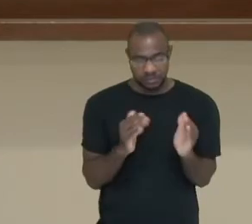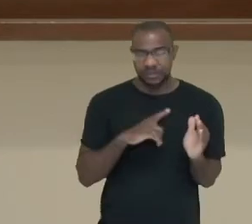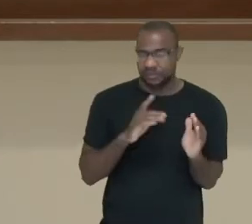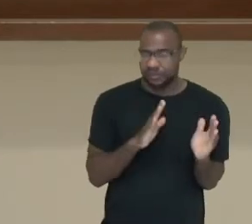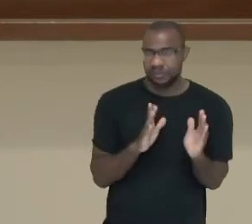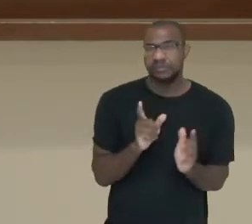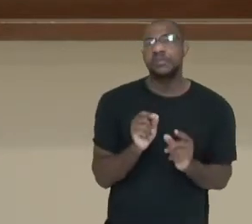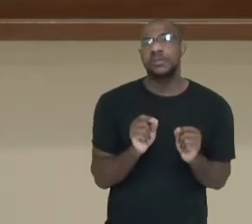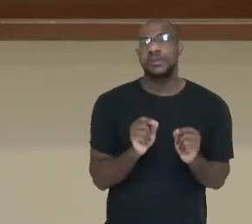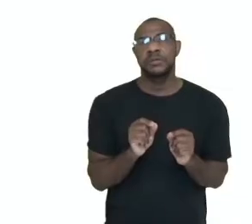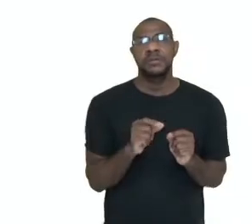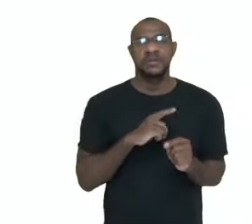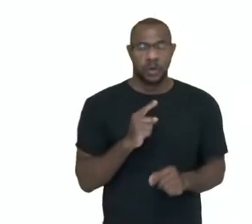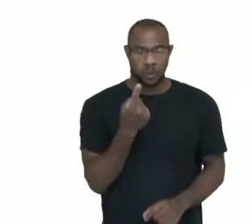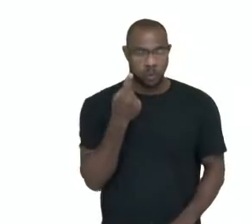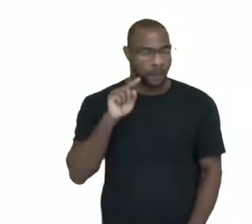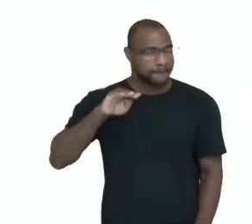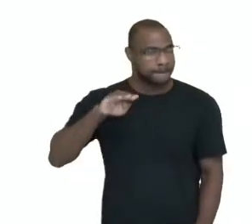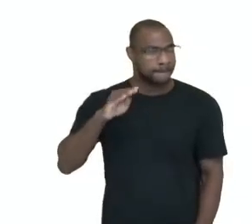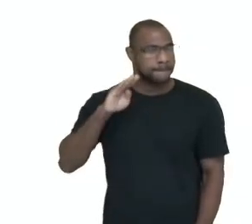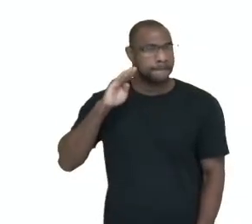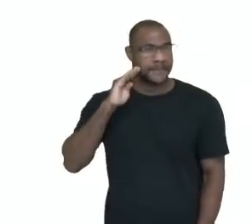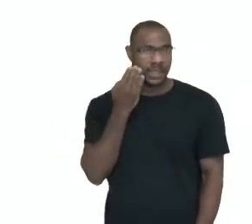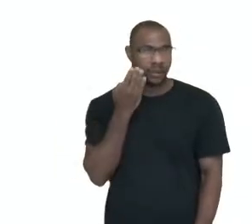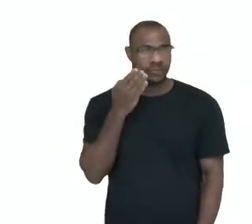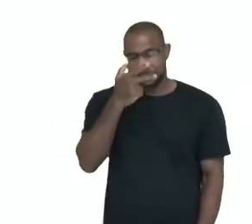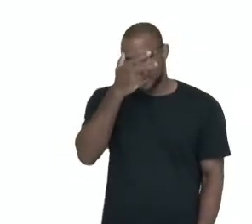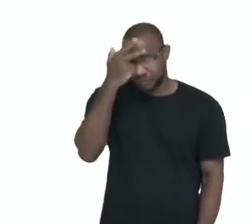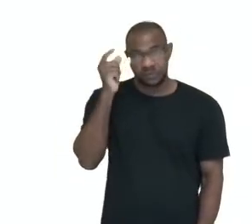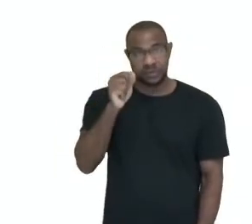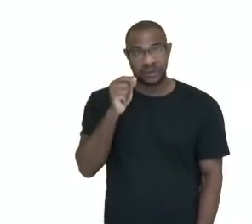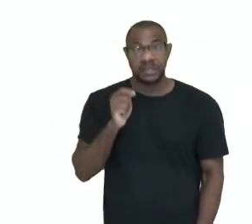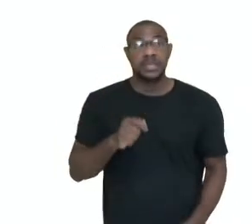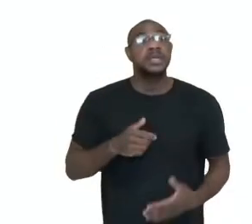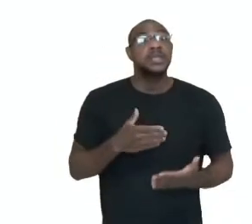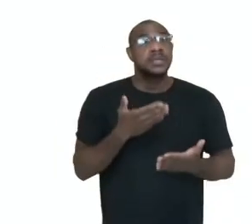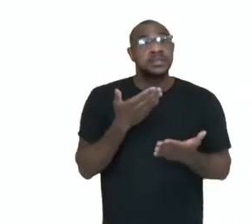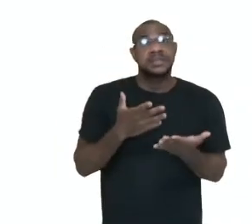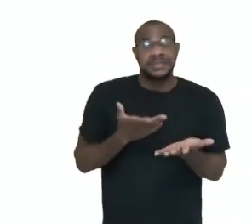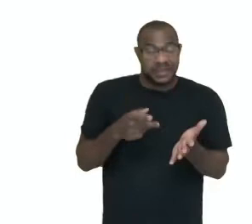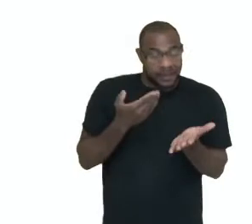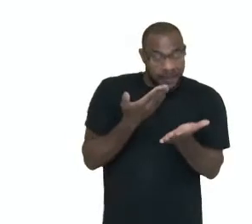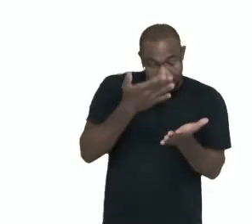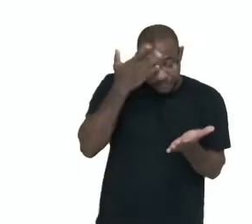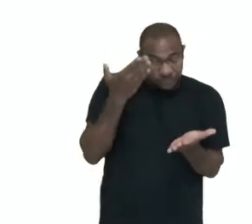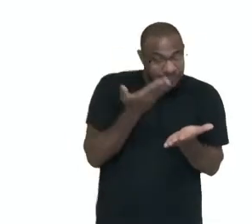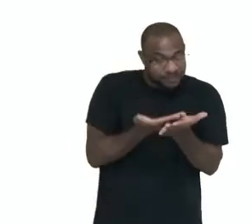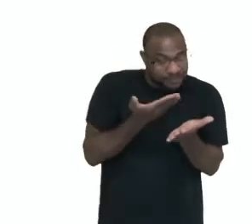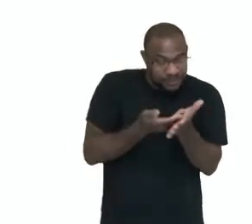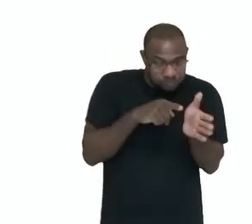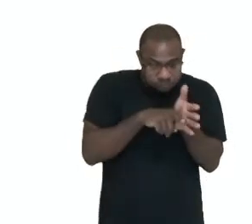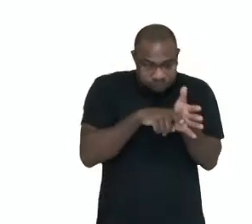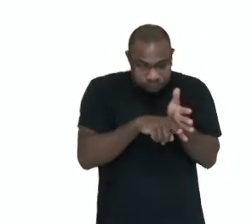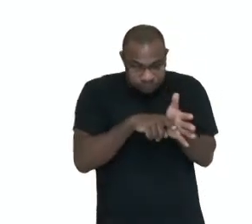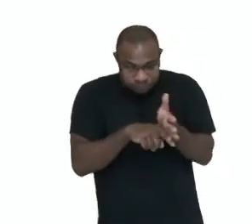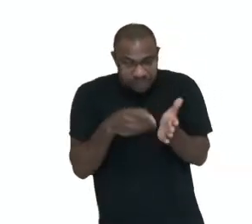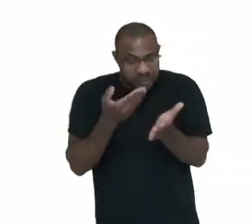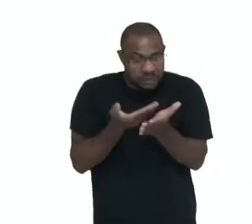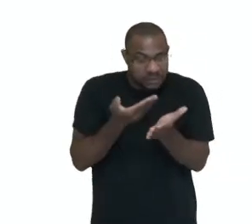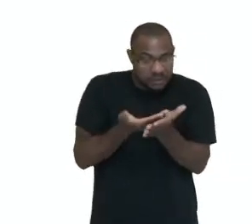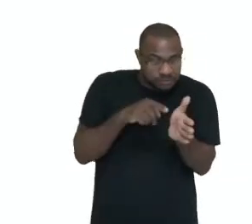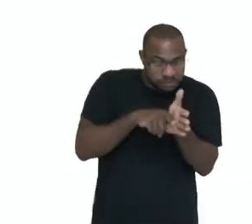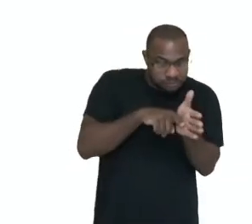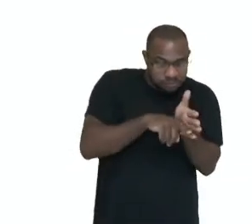a cifra de 1 milhão, de pessoas que literalmente se dedicavam às ciências, à tecnologia, ao estudo, à